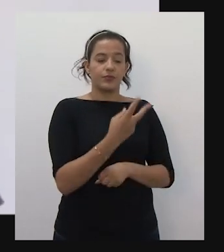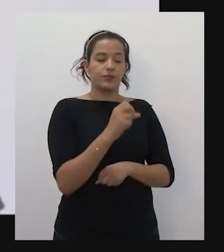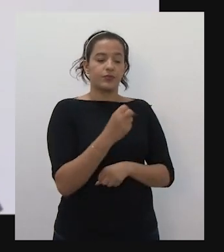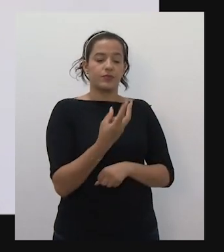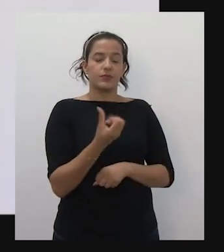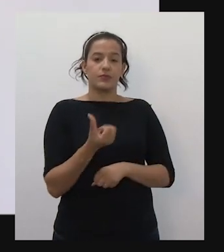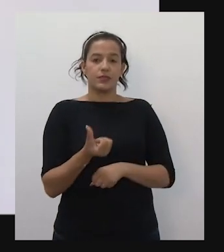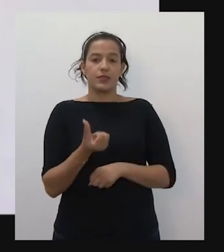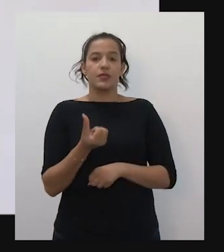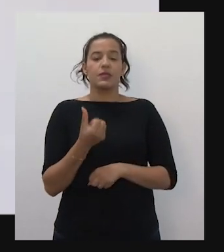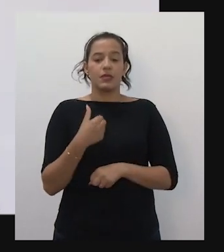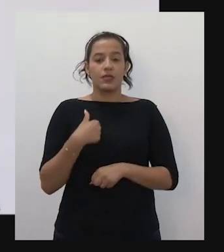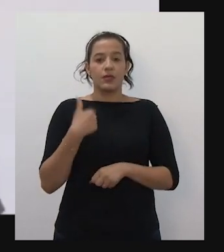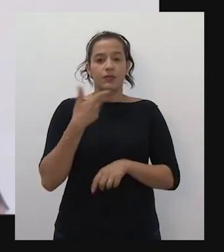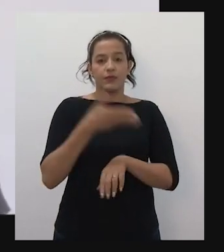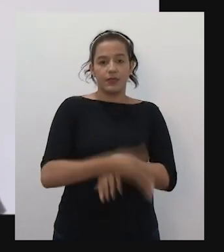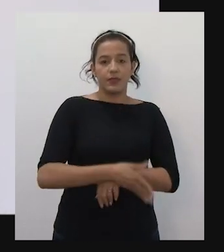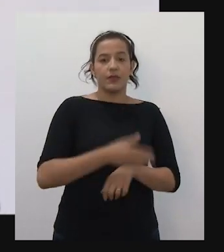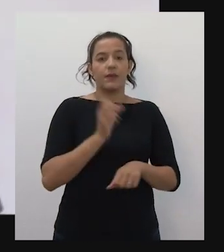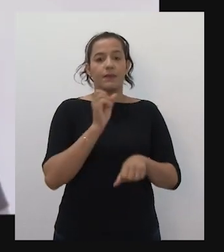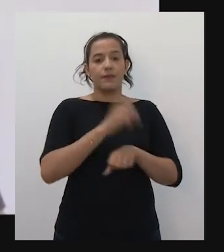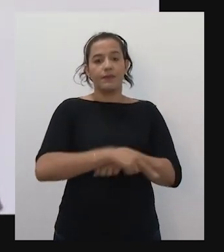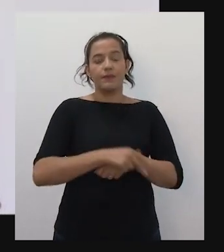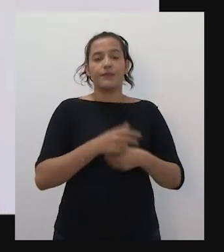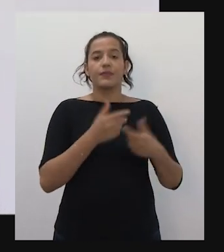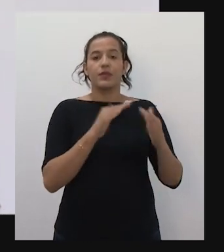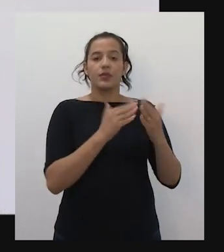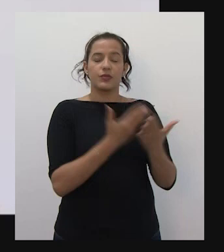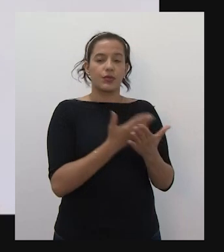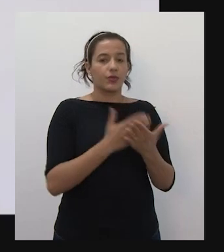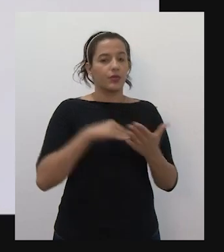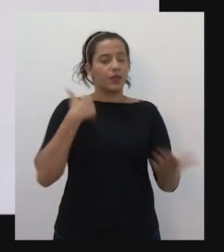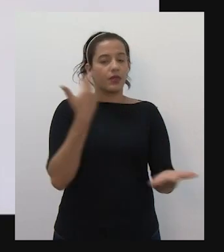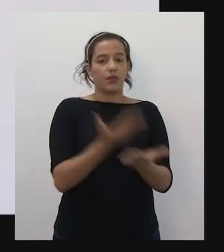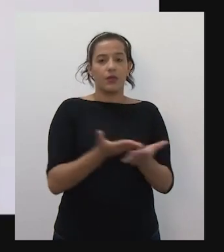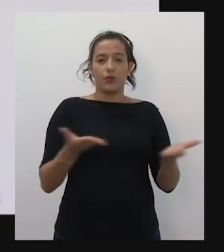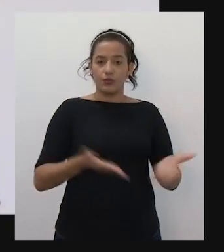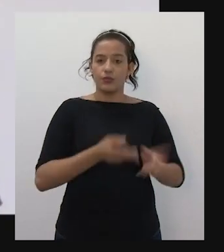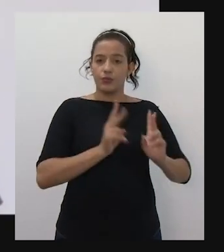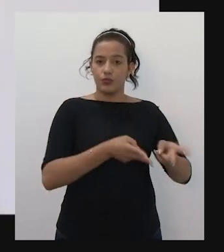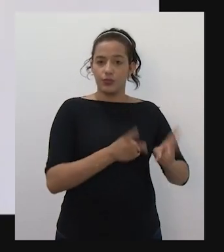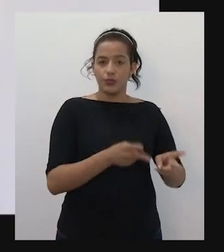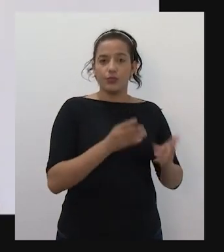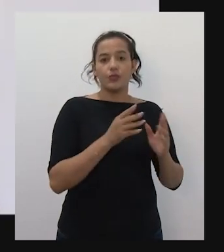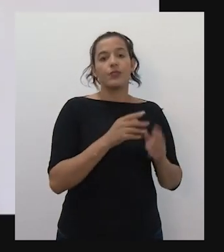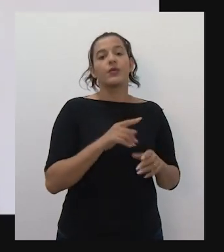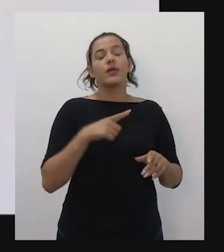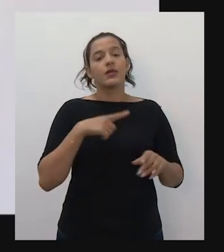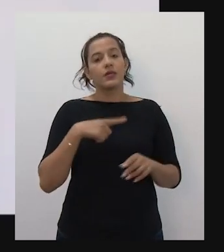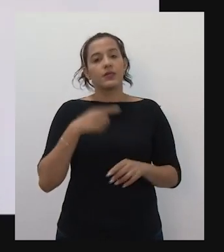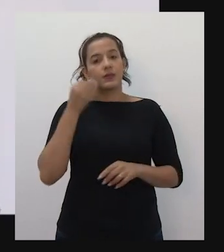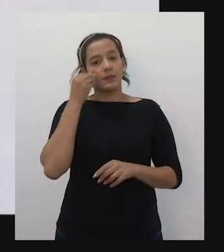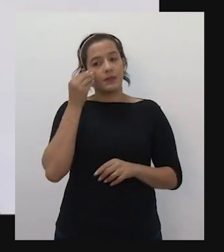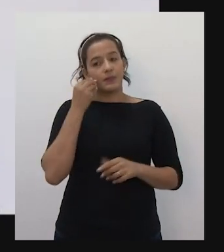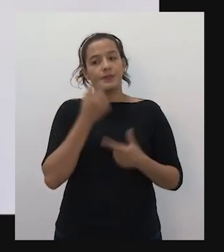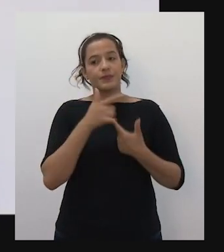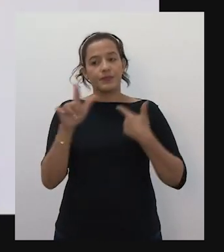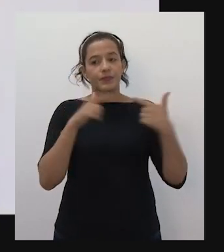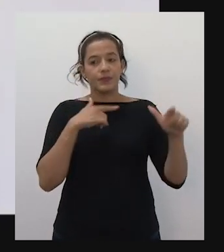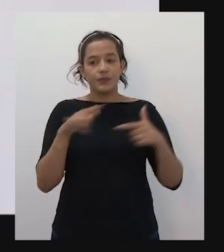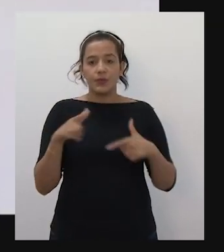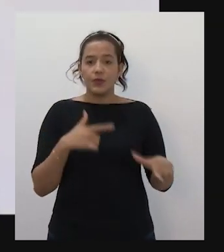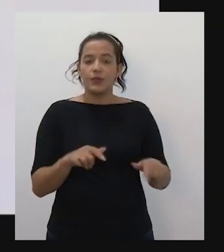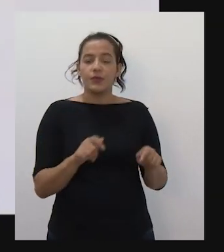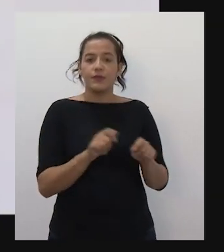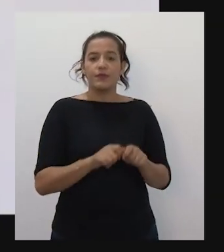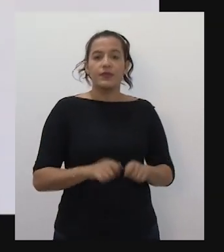eu aproveitei a oportunidade para fazer valer as minhas experiências anteriores e também os ensinamentos do professor Roberto Dutra, né, que